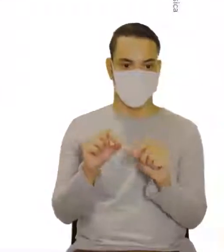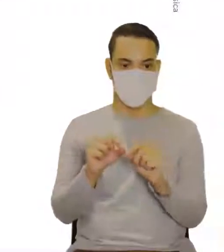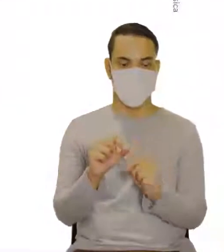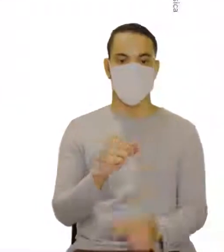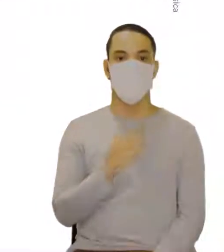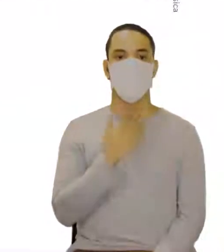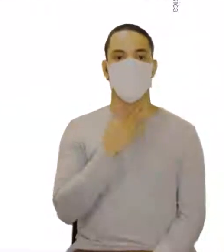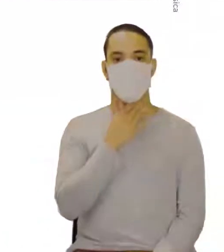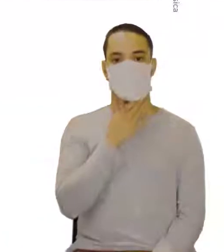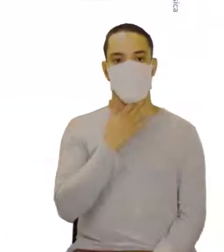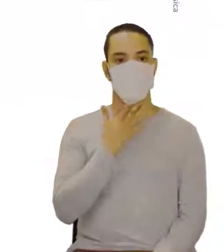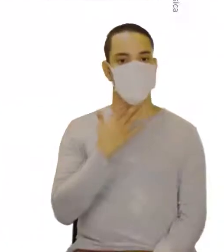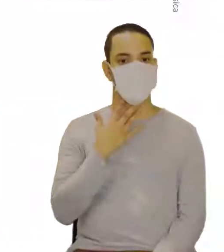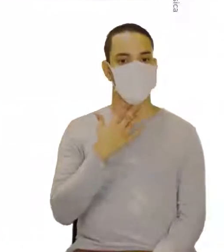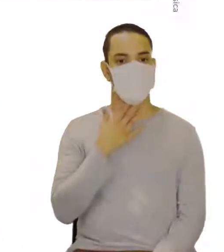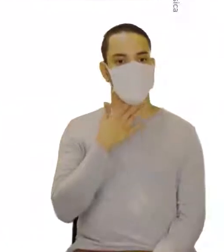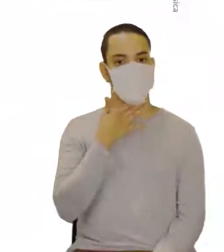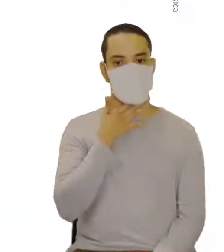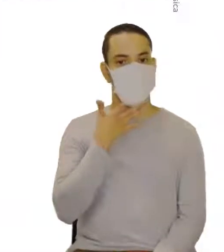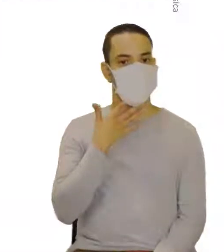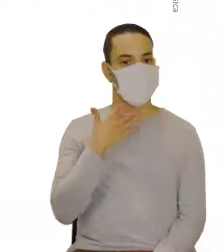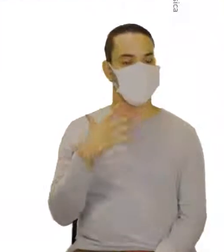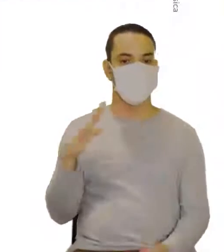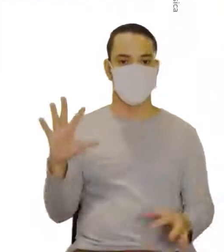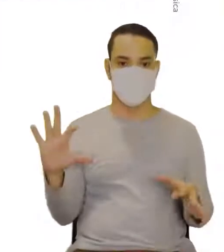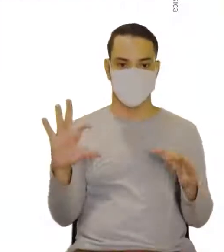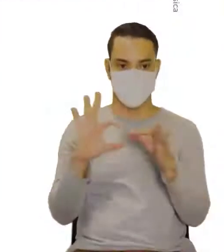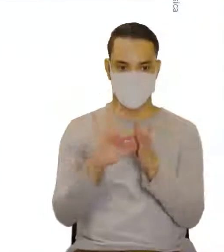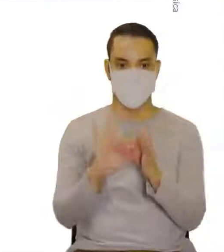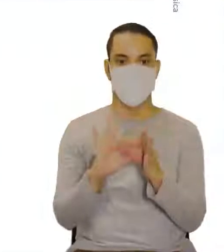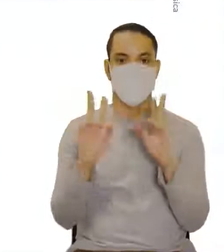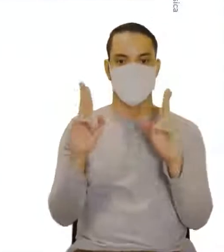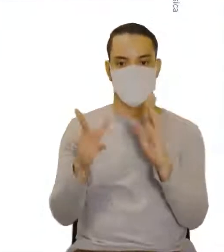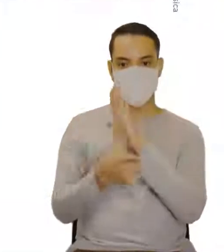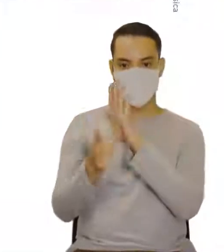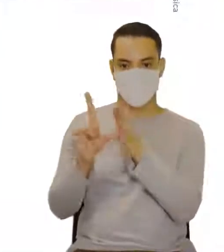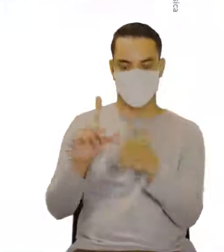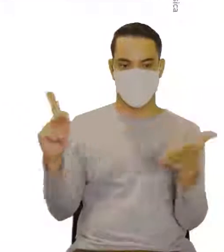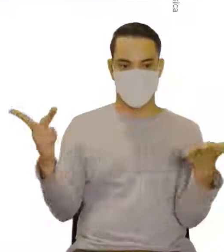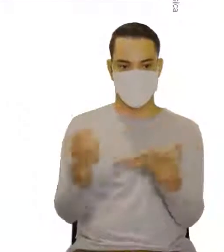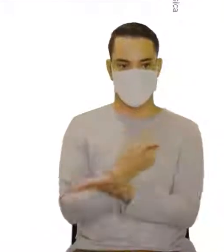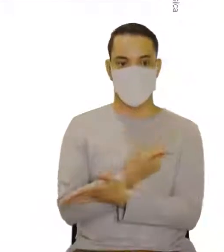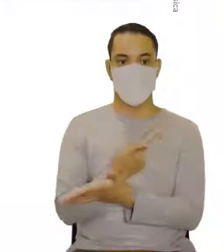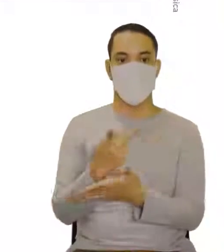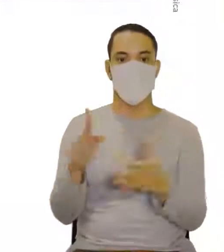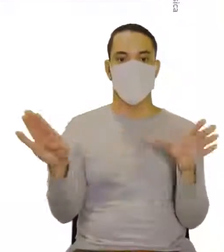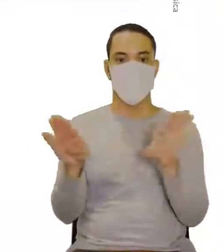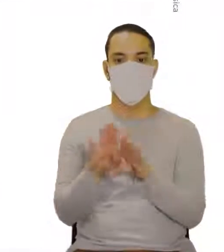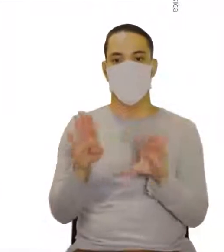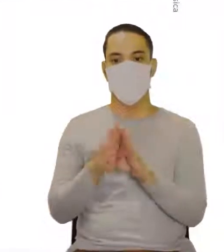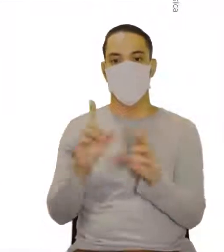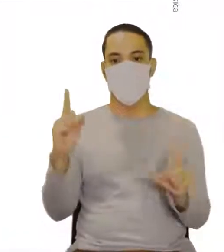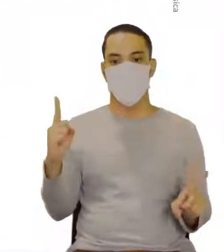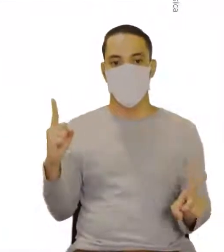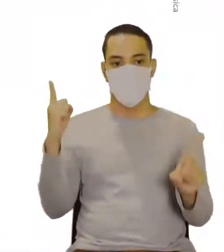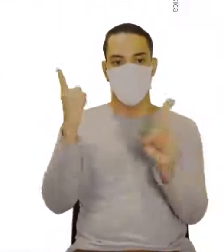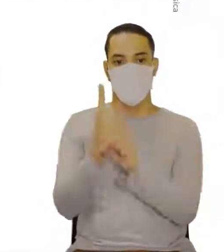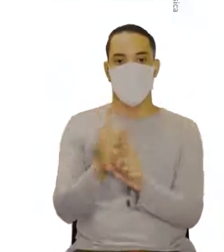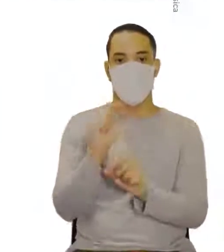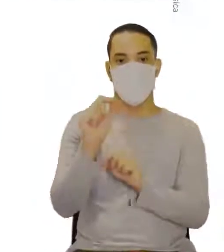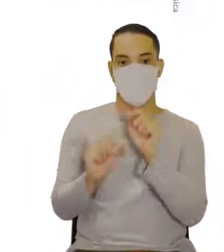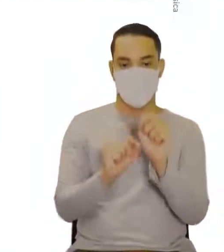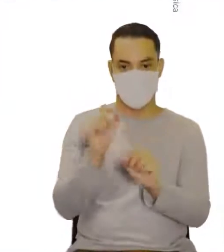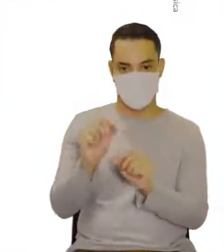também podemos associar os geradores. A associação de geradores serve para encontrarmos uma